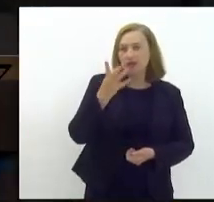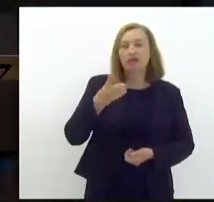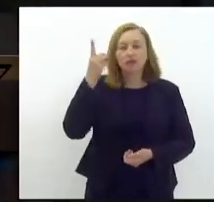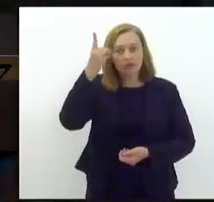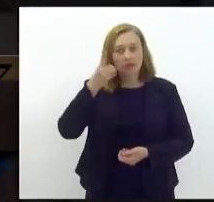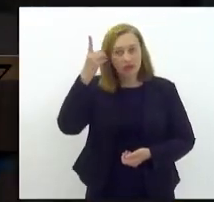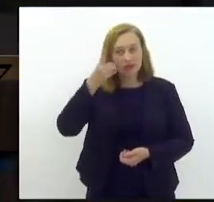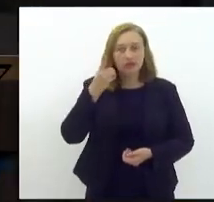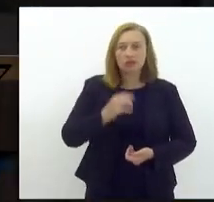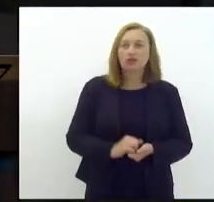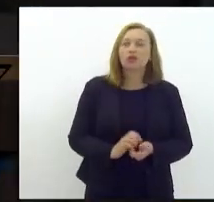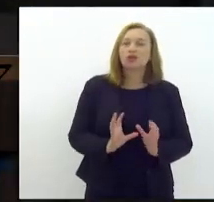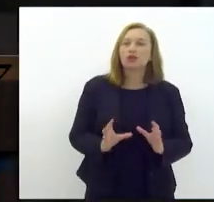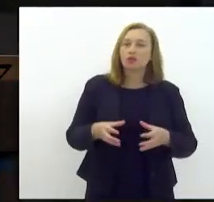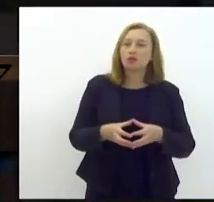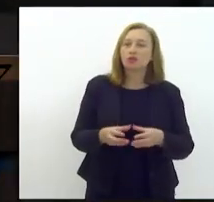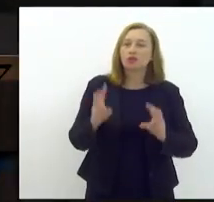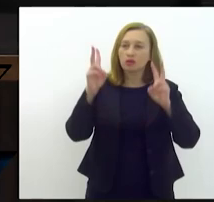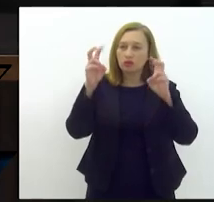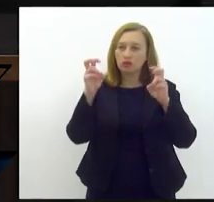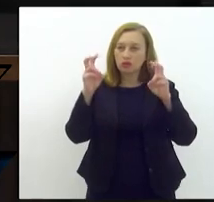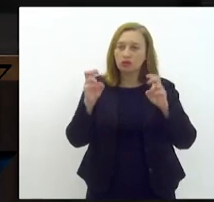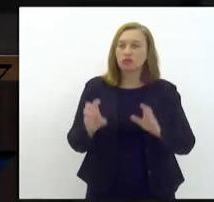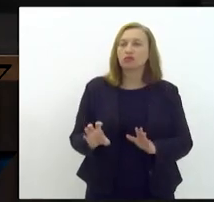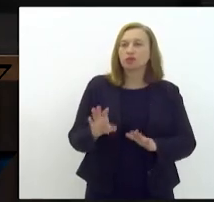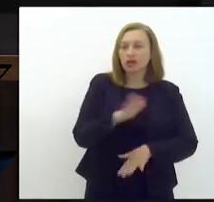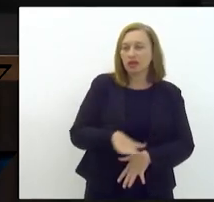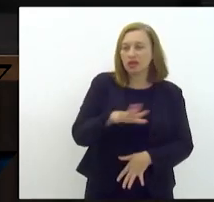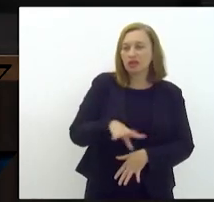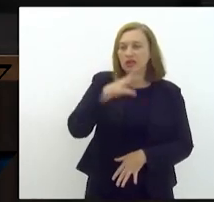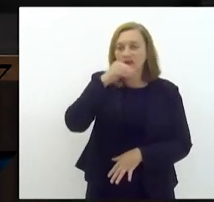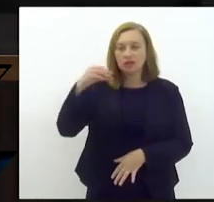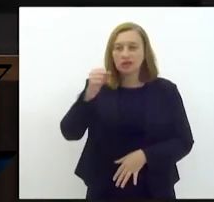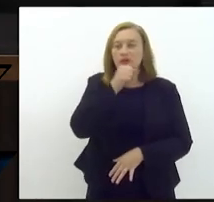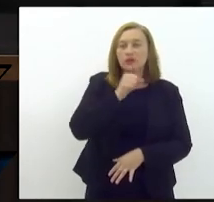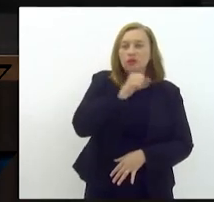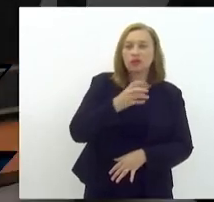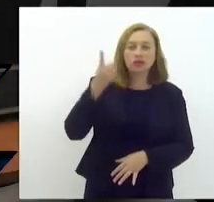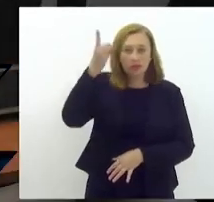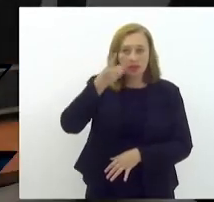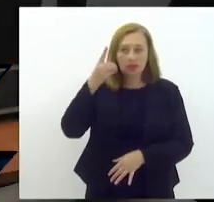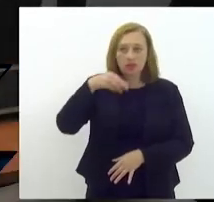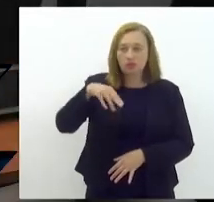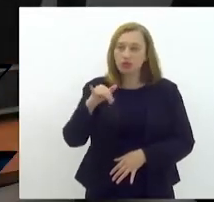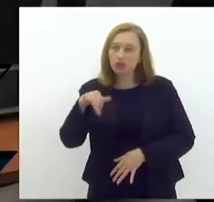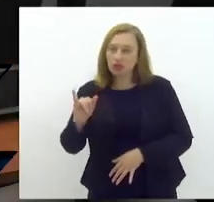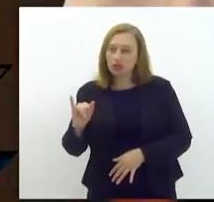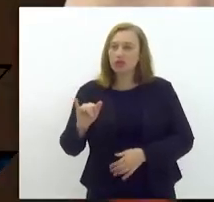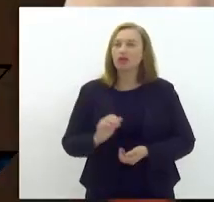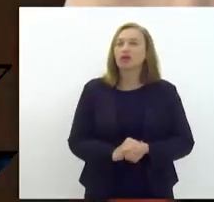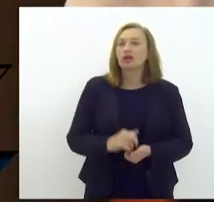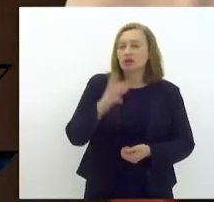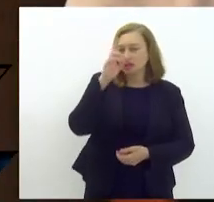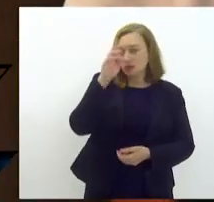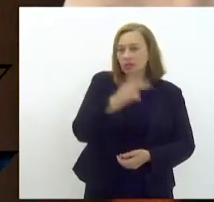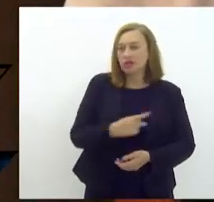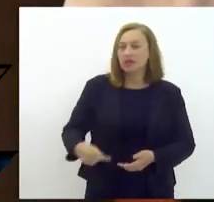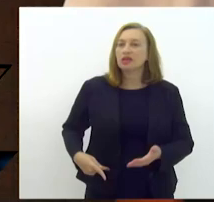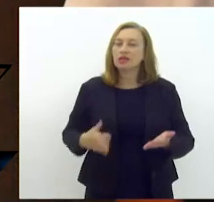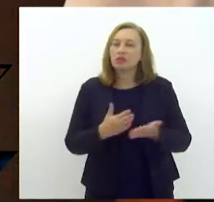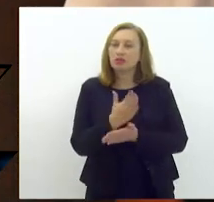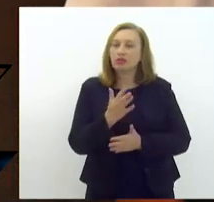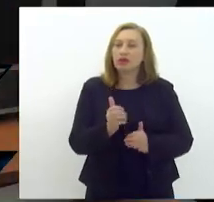para emitir parecer pela comissão de assuntos da Criança e do Adolescente do Idoso Deputado Muniz Neto Presidente favorável